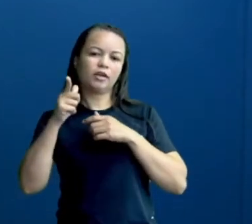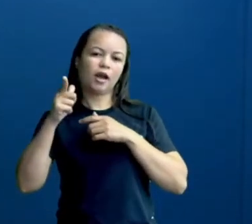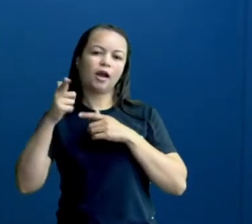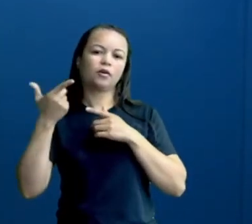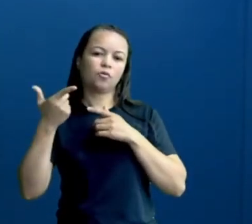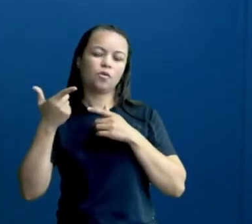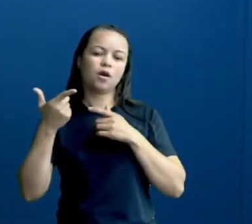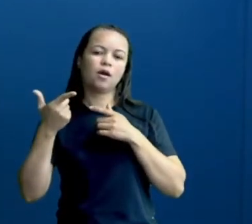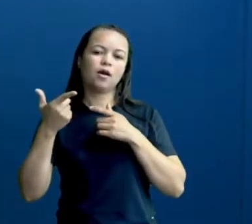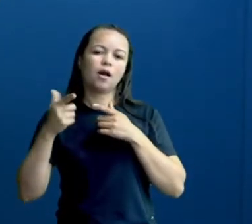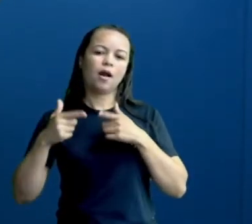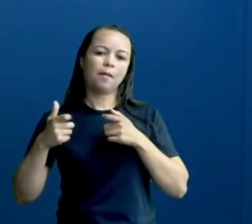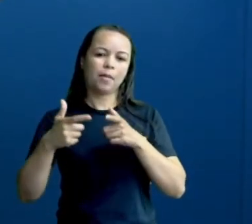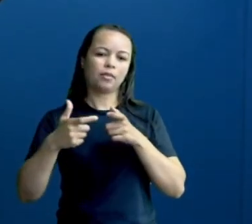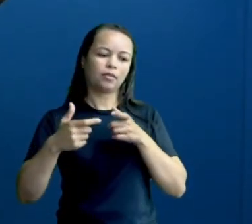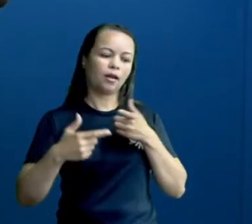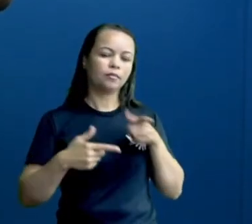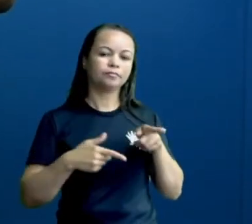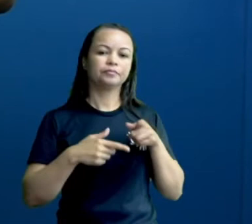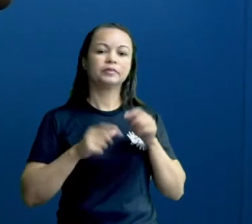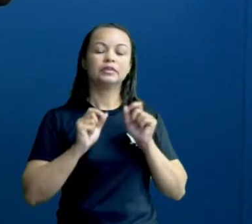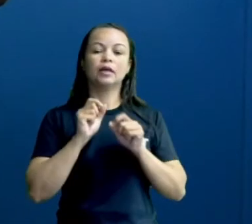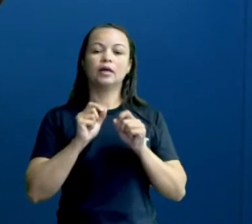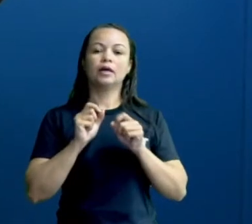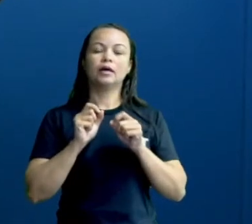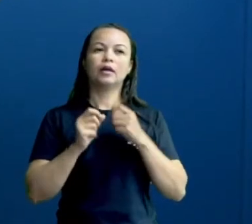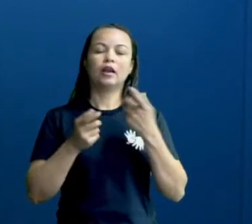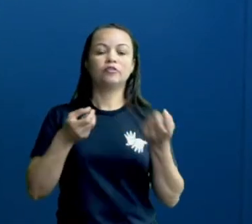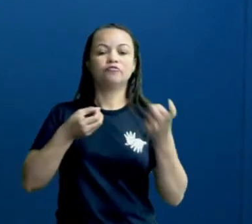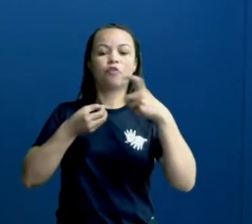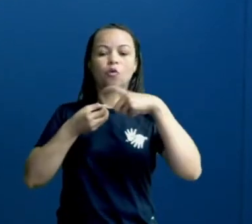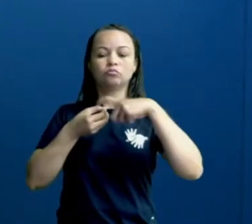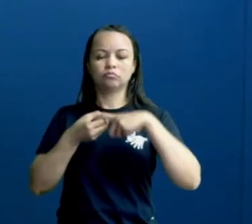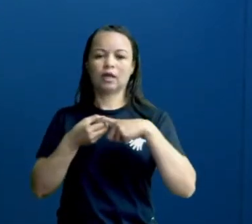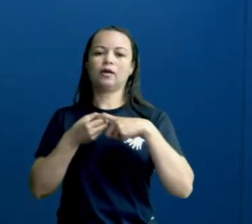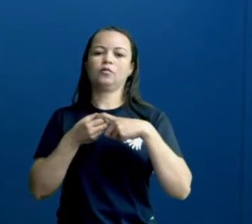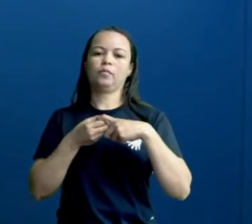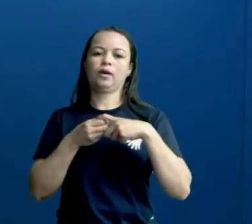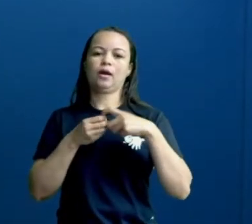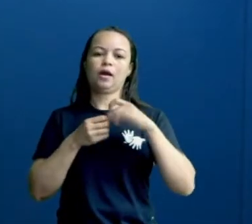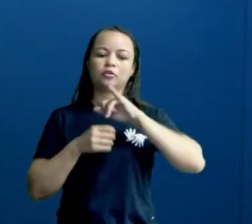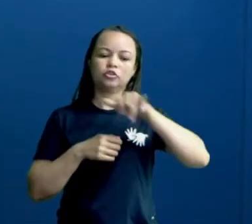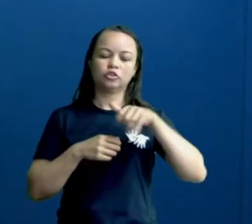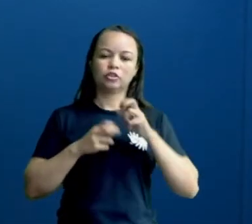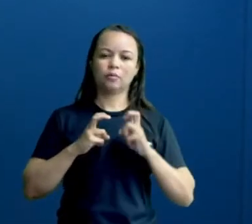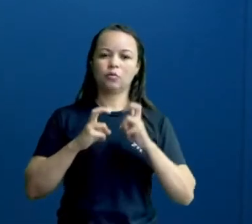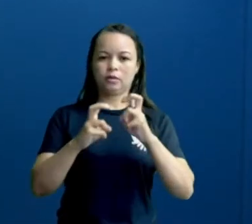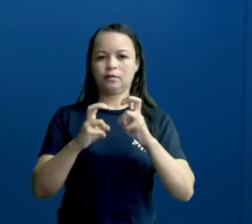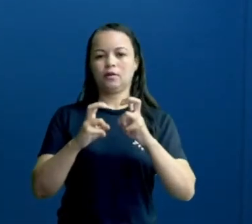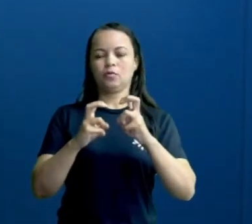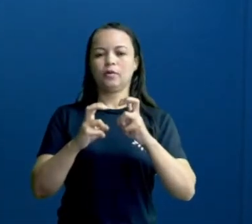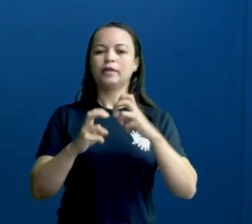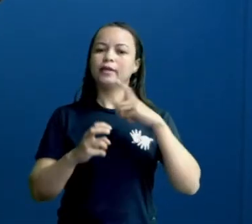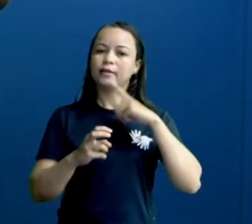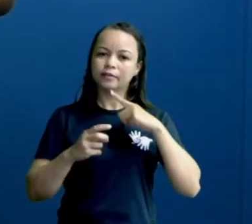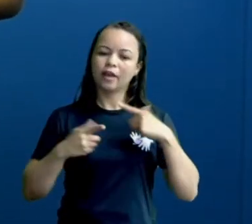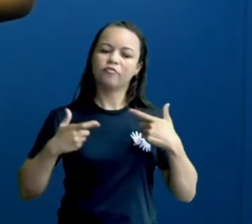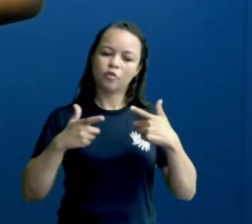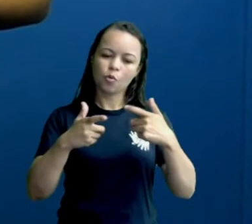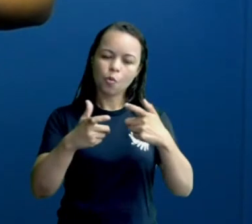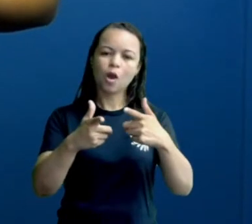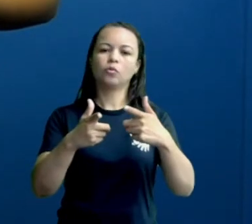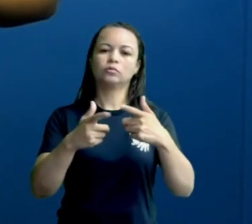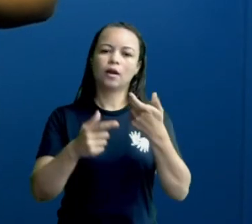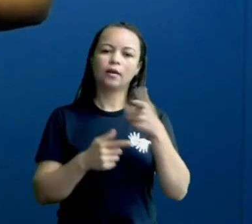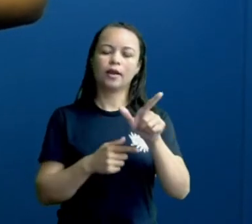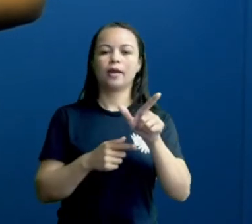Jaboatão dos Guararapes. E lá em Jaboatão dos Guararapes tiveram outras batalhas, que foi no Monte dos Guararapes. E só assim